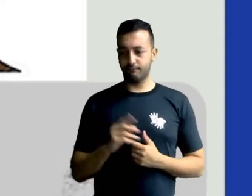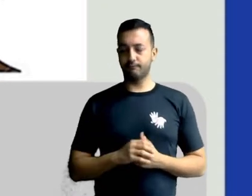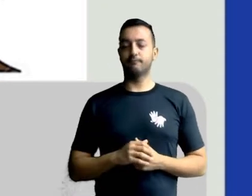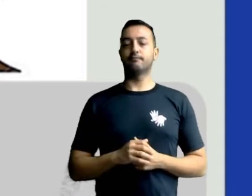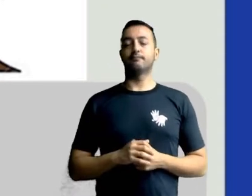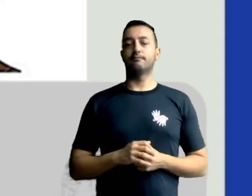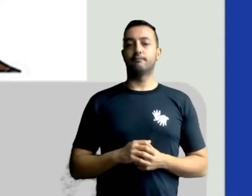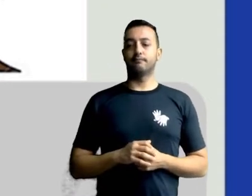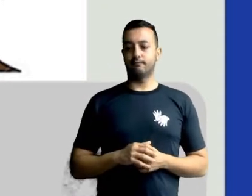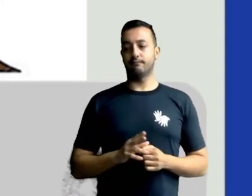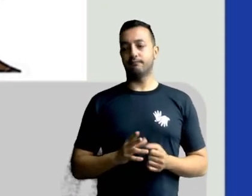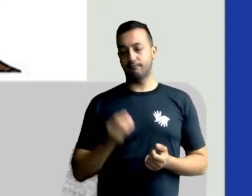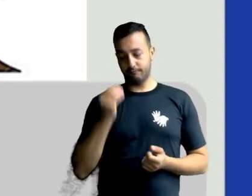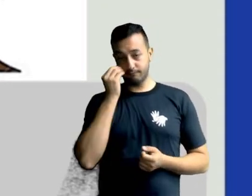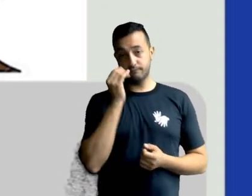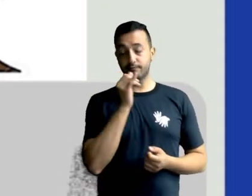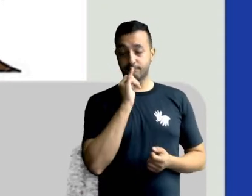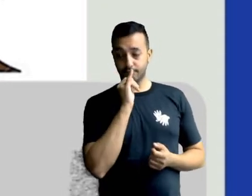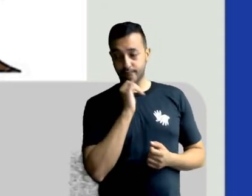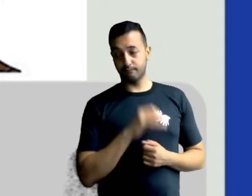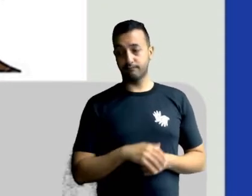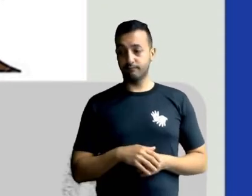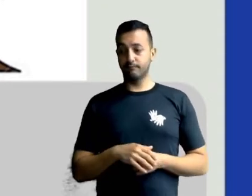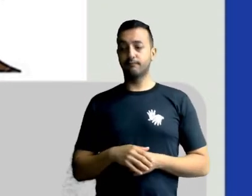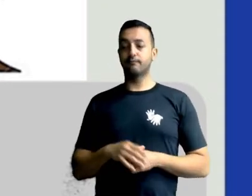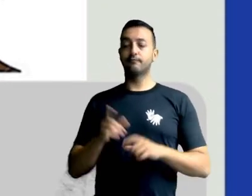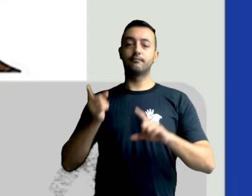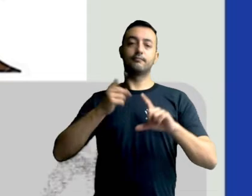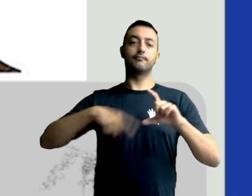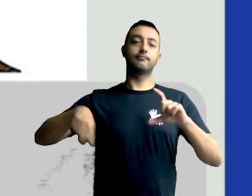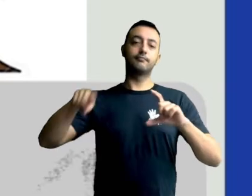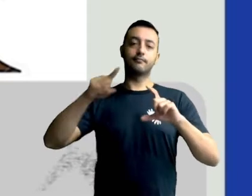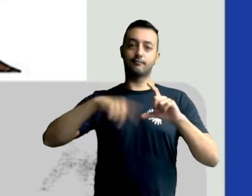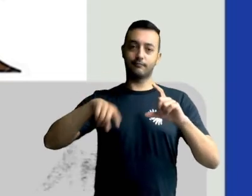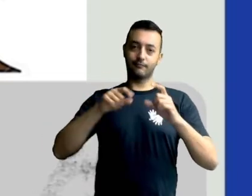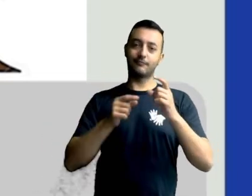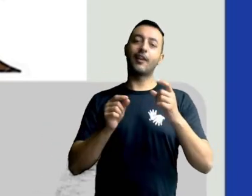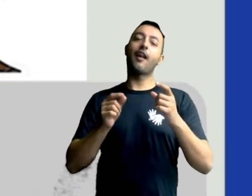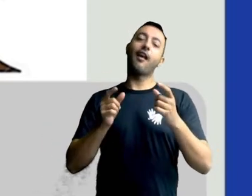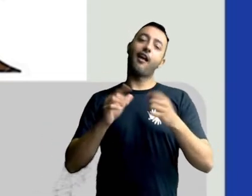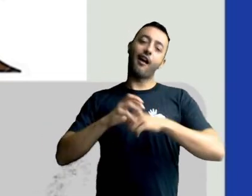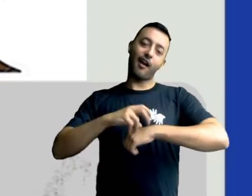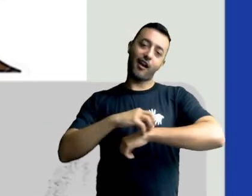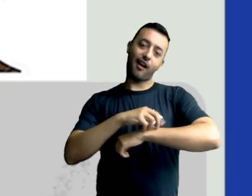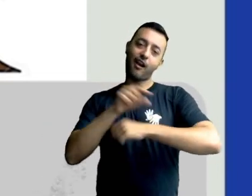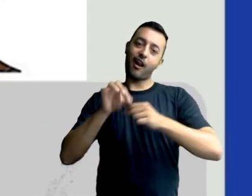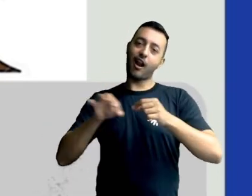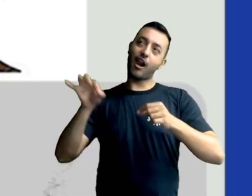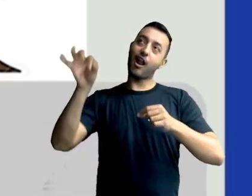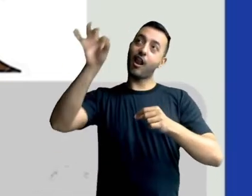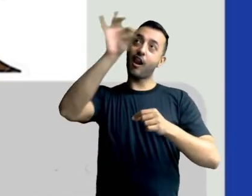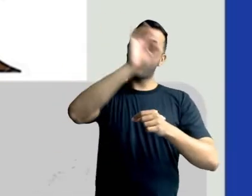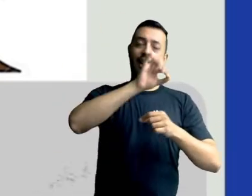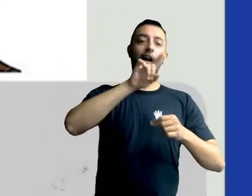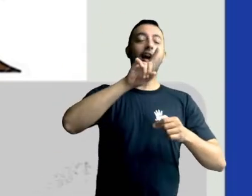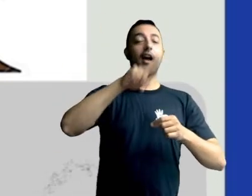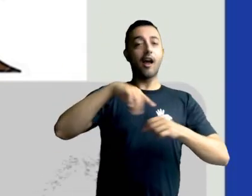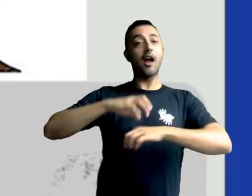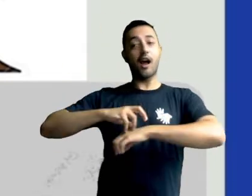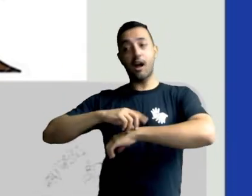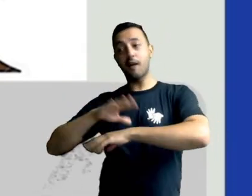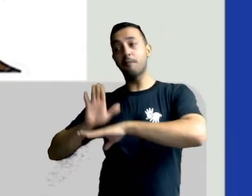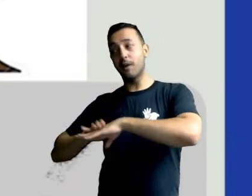não vivos? Vamos lá. Por exemplo, a teia de aranha. Isso mesmo. Apesar de ter sido fabricada